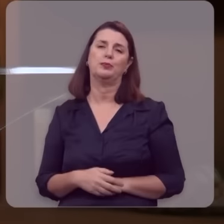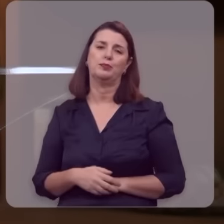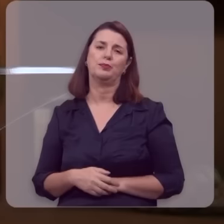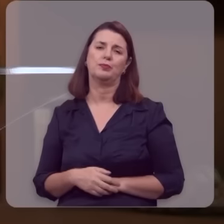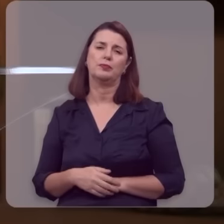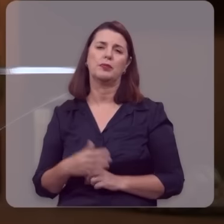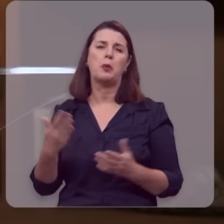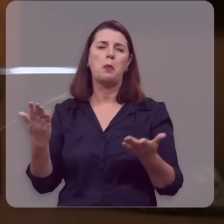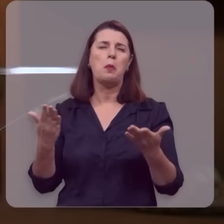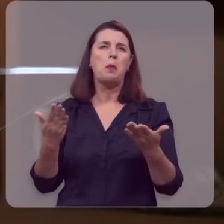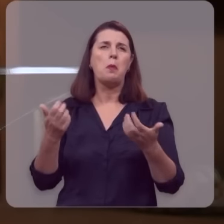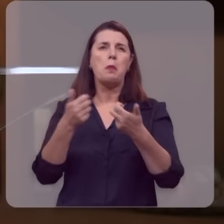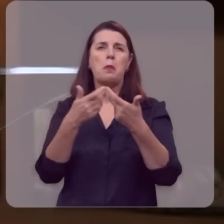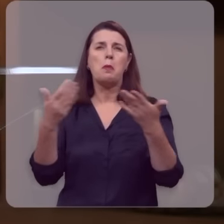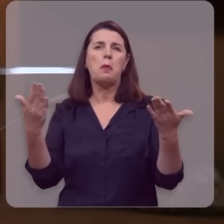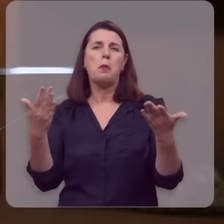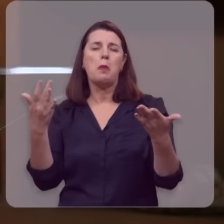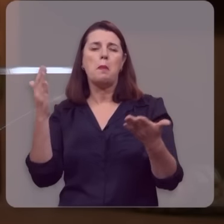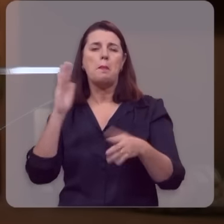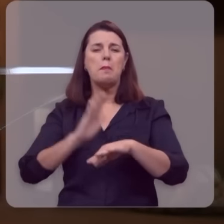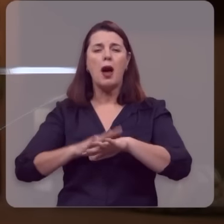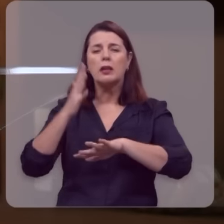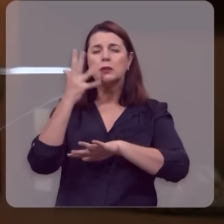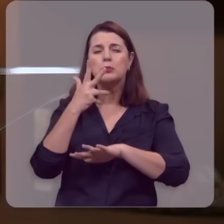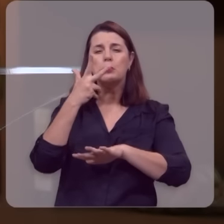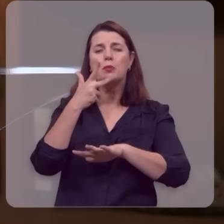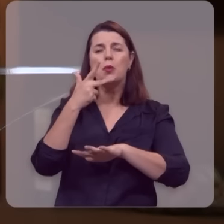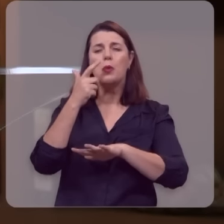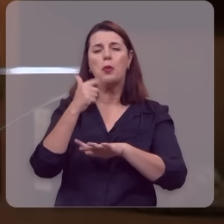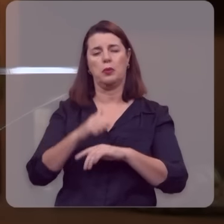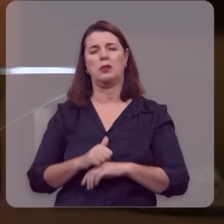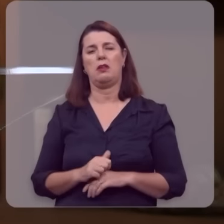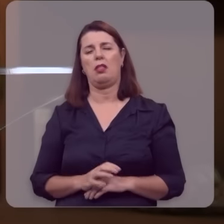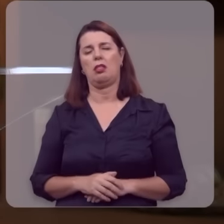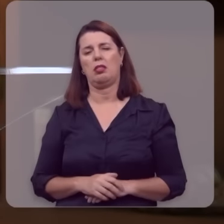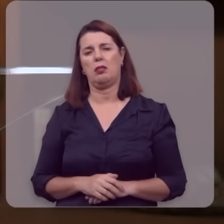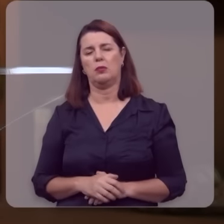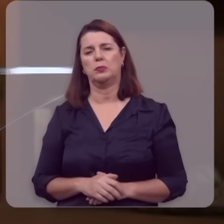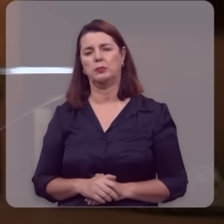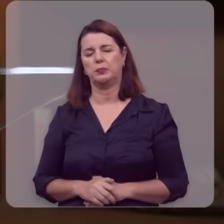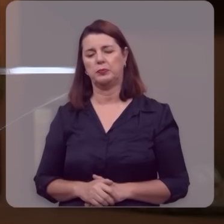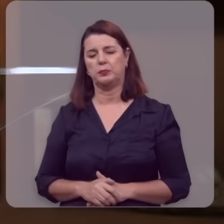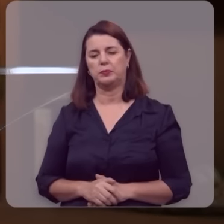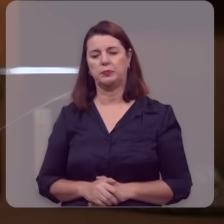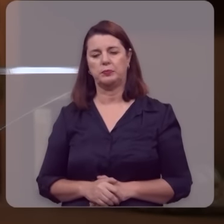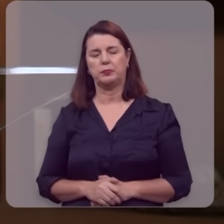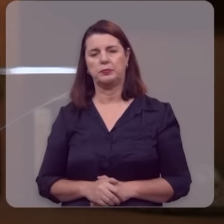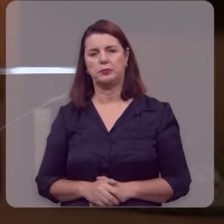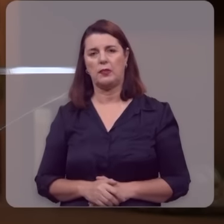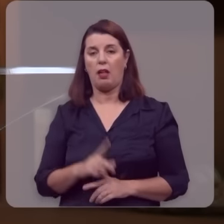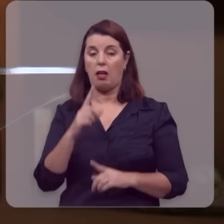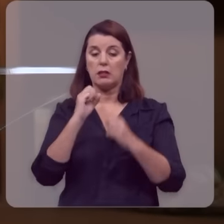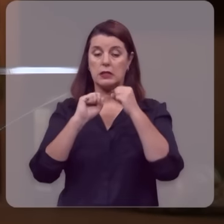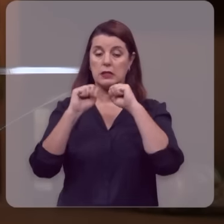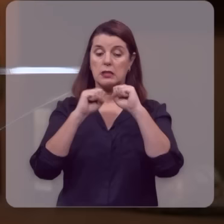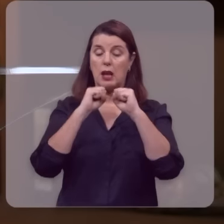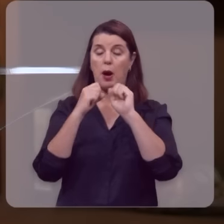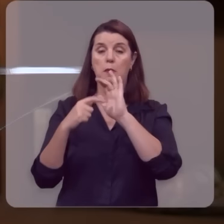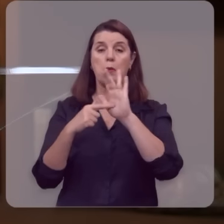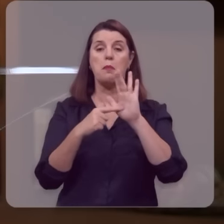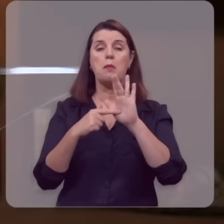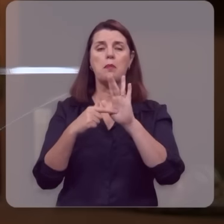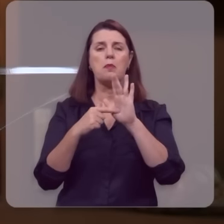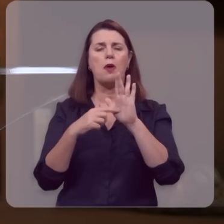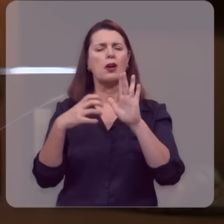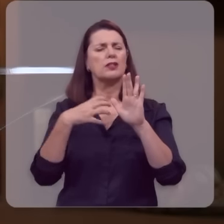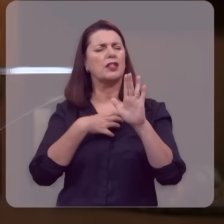uma das gemas mais belas na coroa do Redentor este Salmo retrata